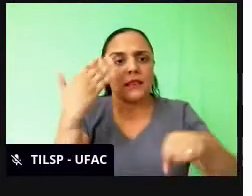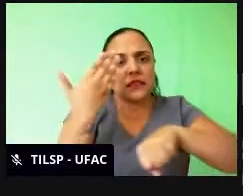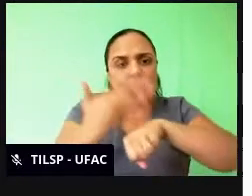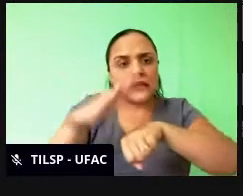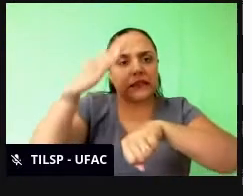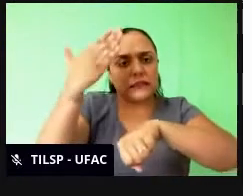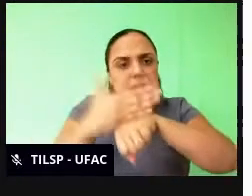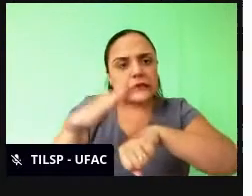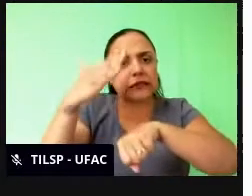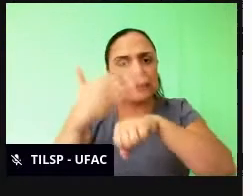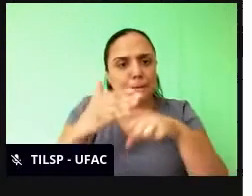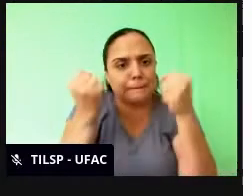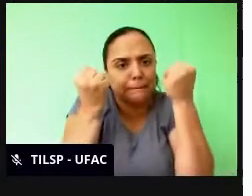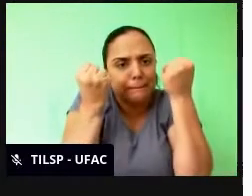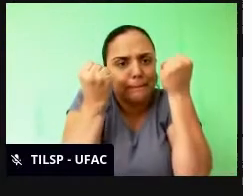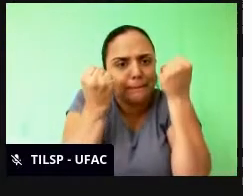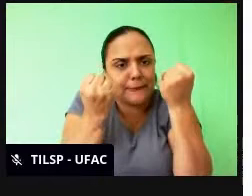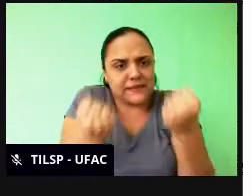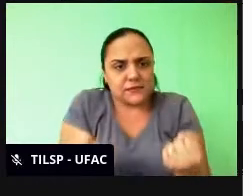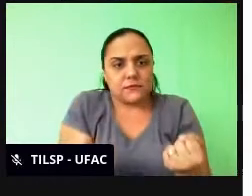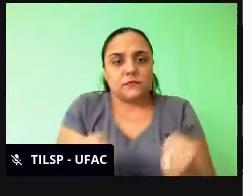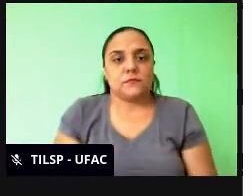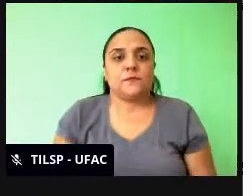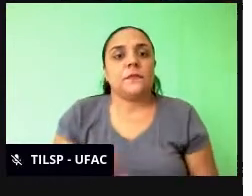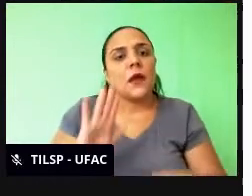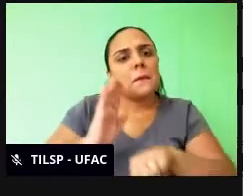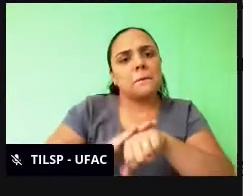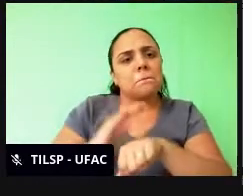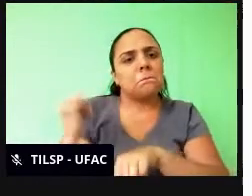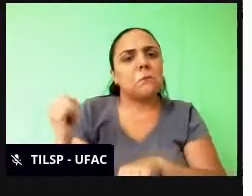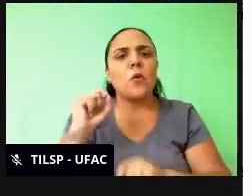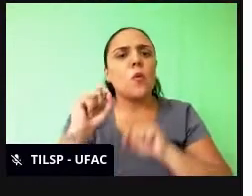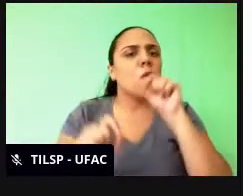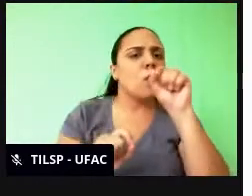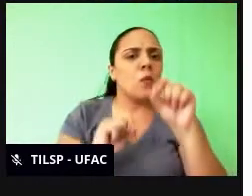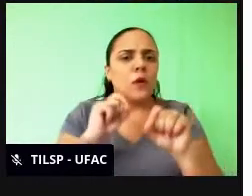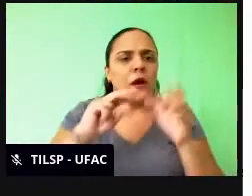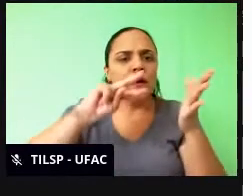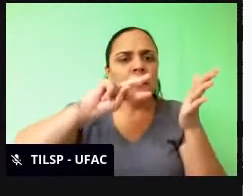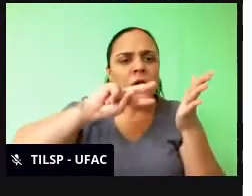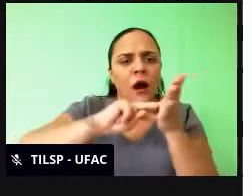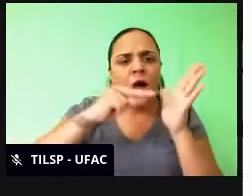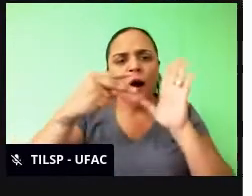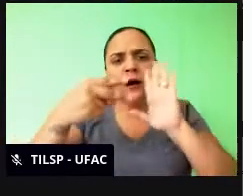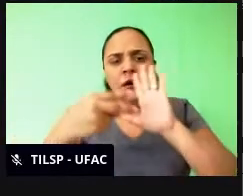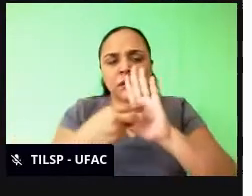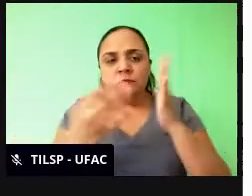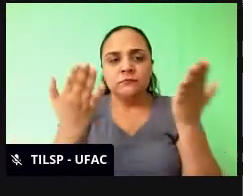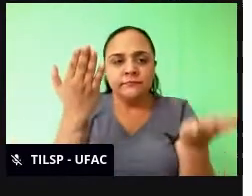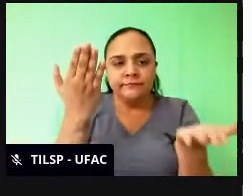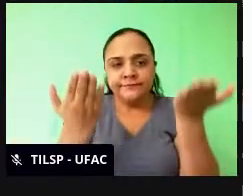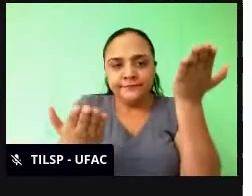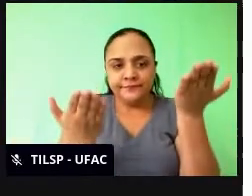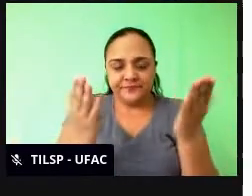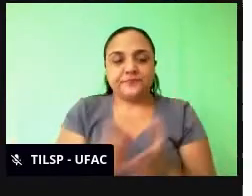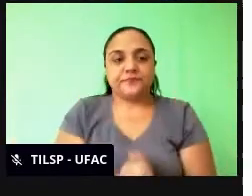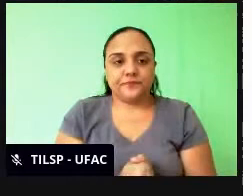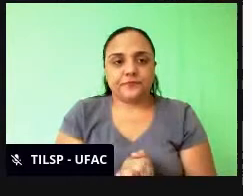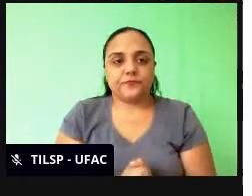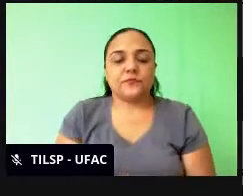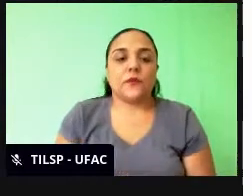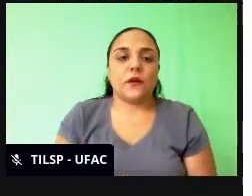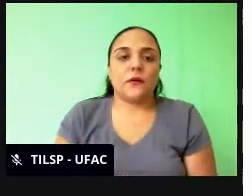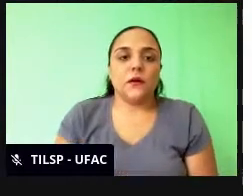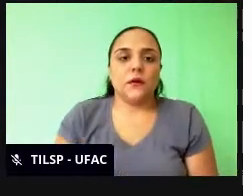alto volume. E vejam que quais são as consequências de um balanço energético negativo para um